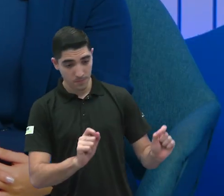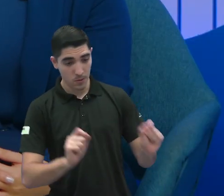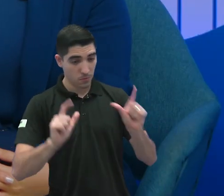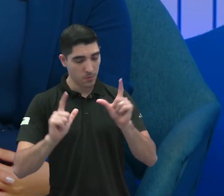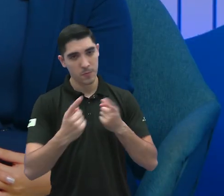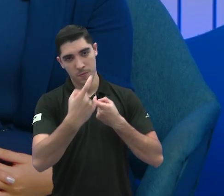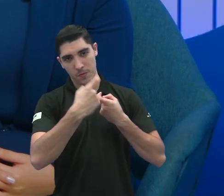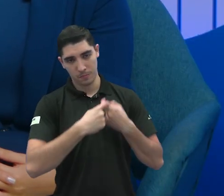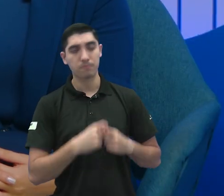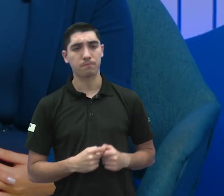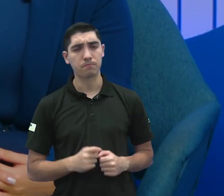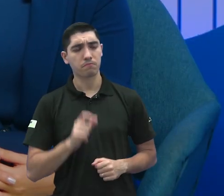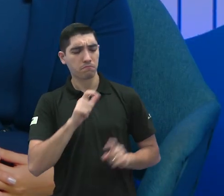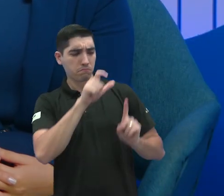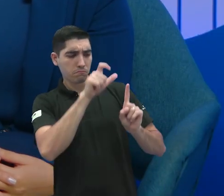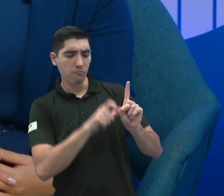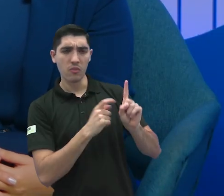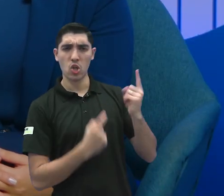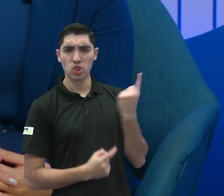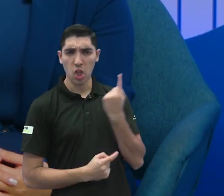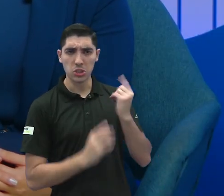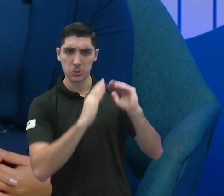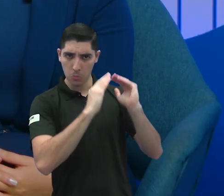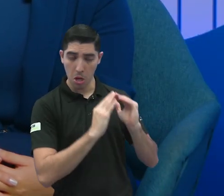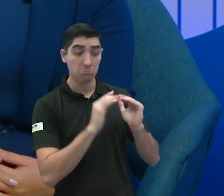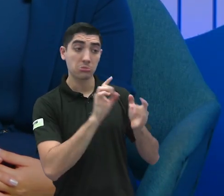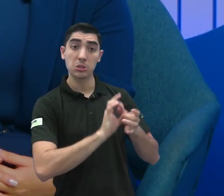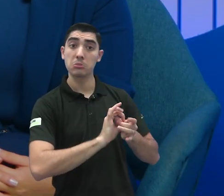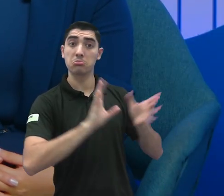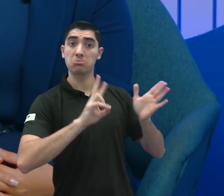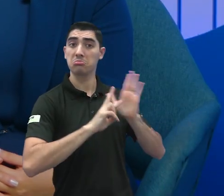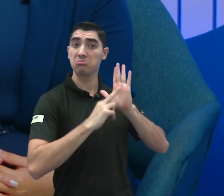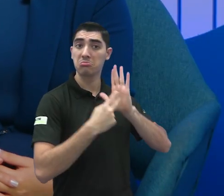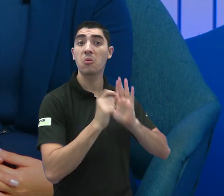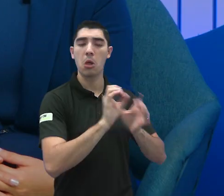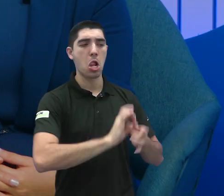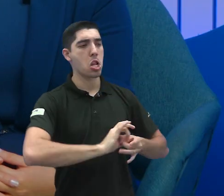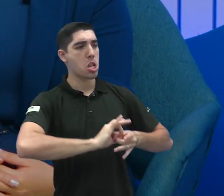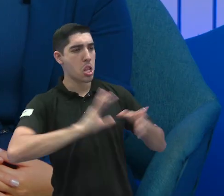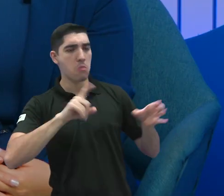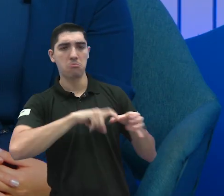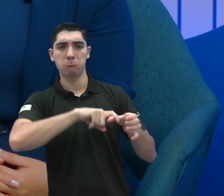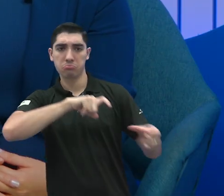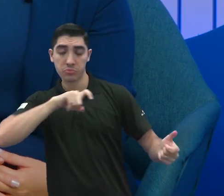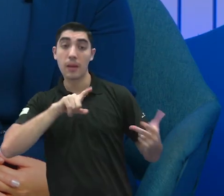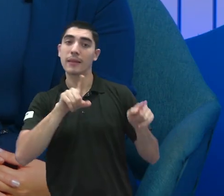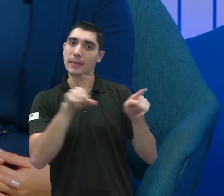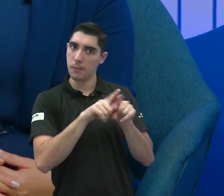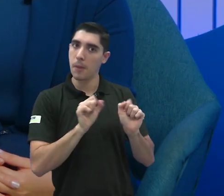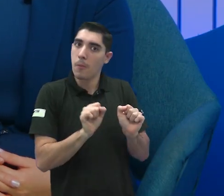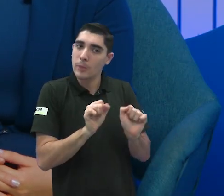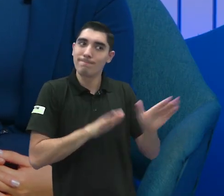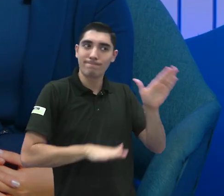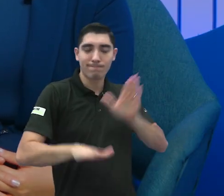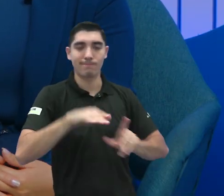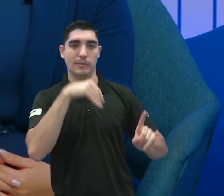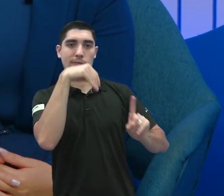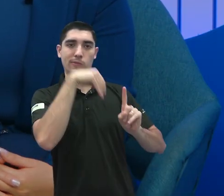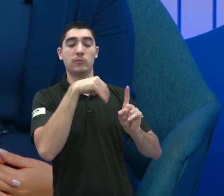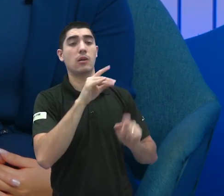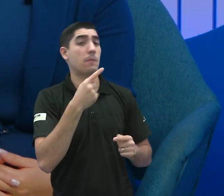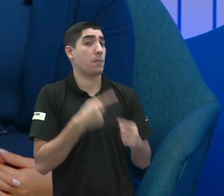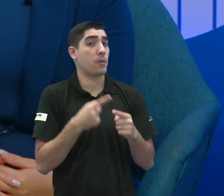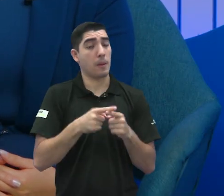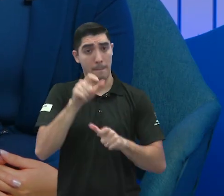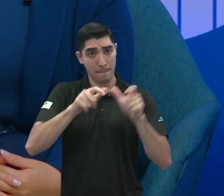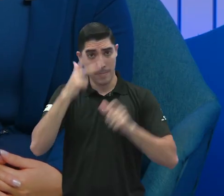Voltamos com o Sobre Política. E viver só pode significar mais autonomia, mas, claro, também mais vulnerabilidade. O crescimento